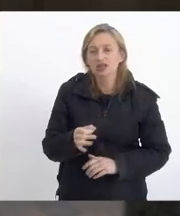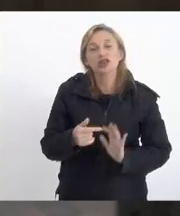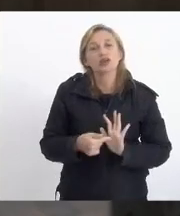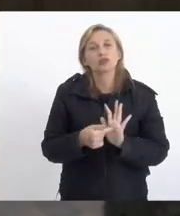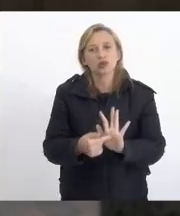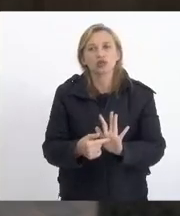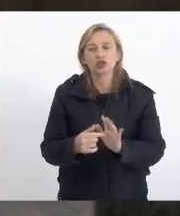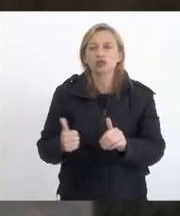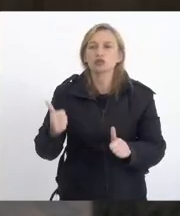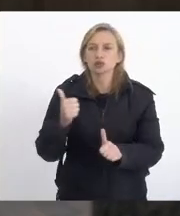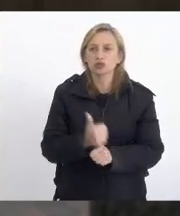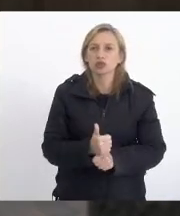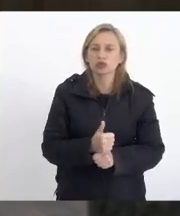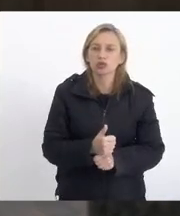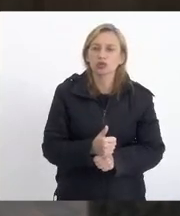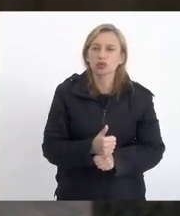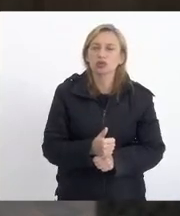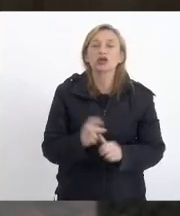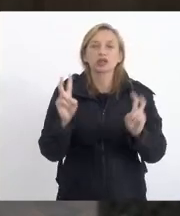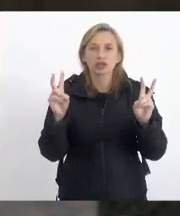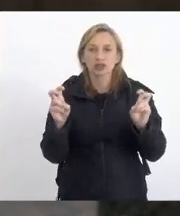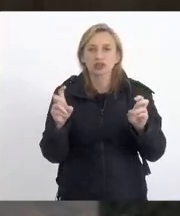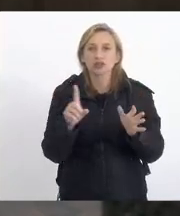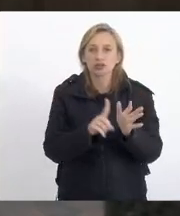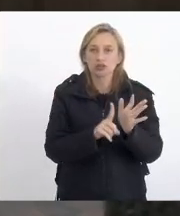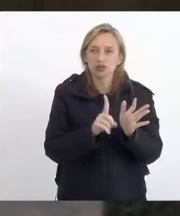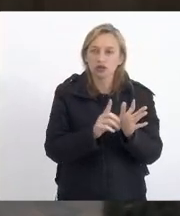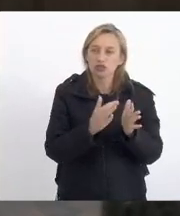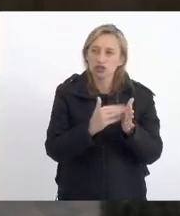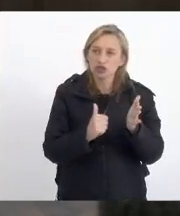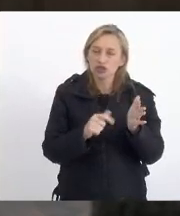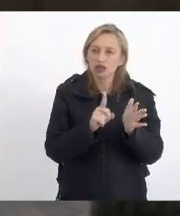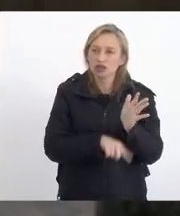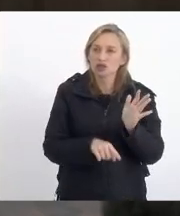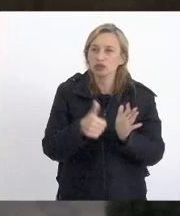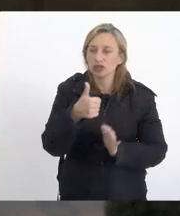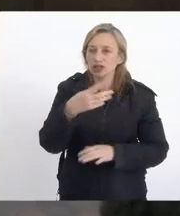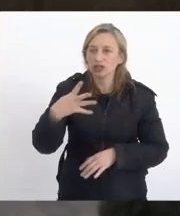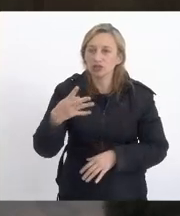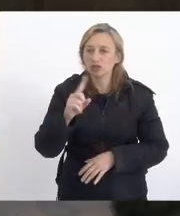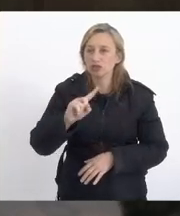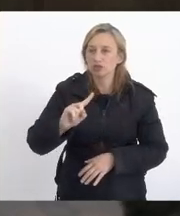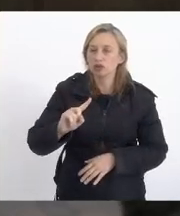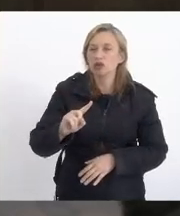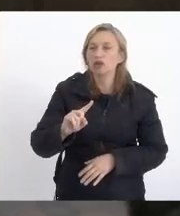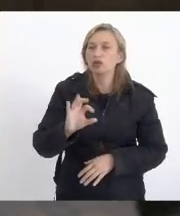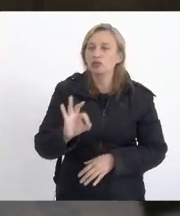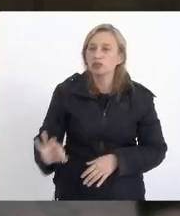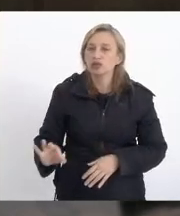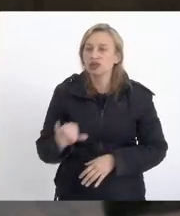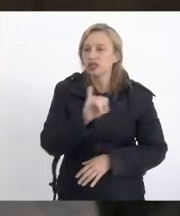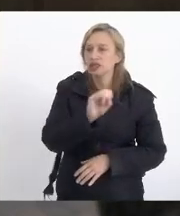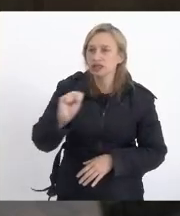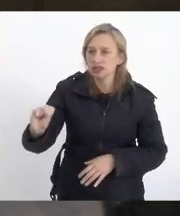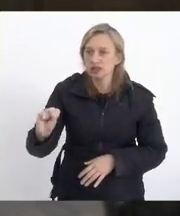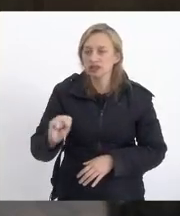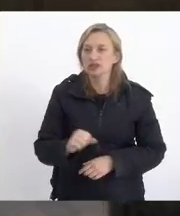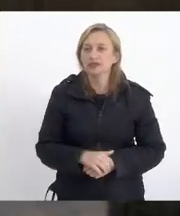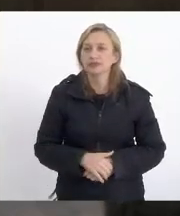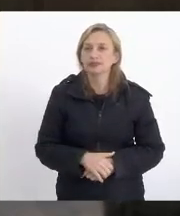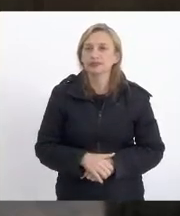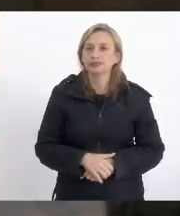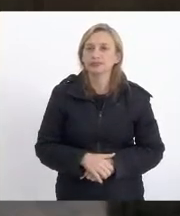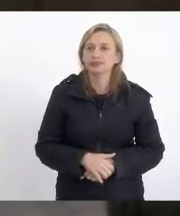no substitutivo essa questão do desconto. 14% do que excedeu o teto simples do INSS